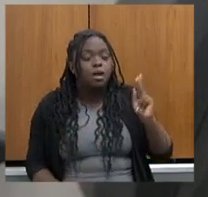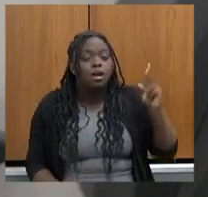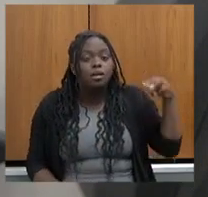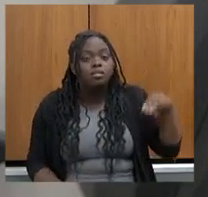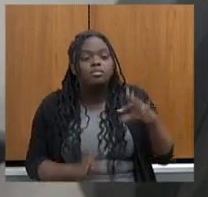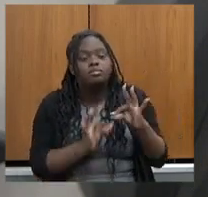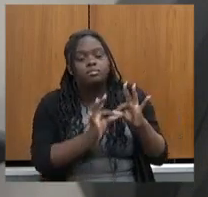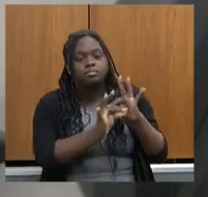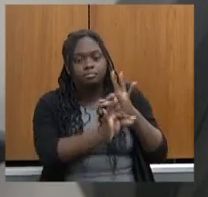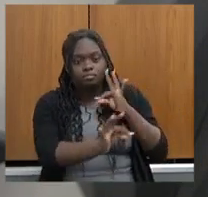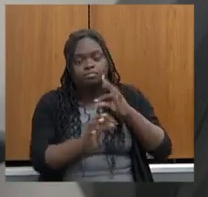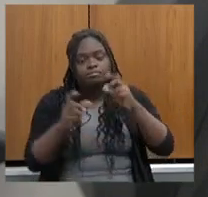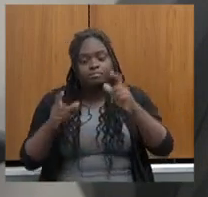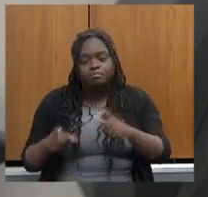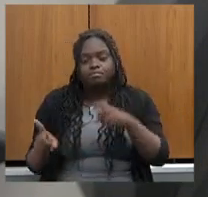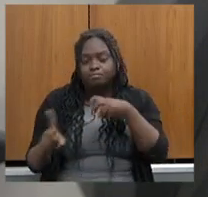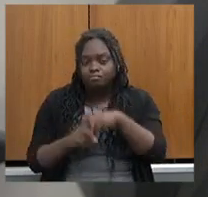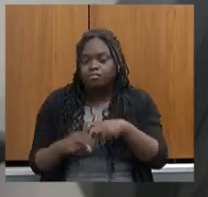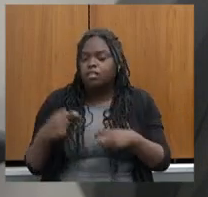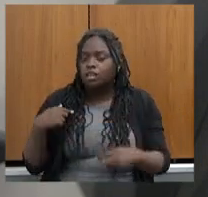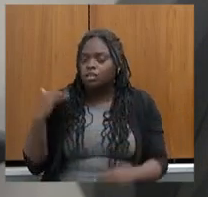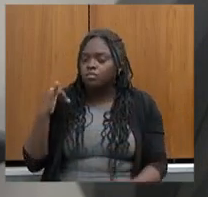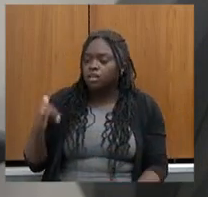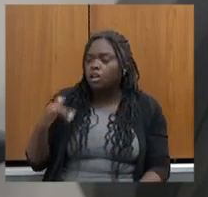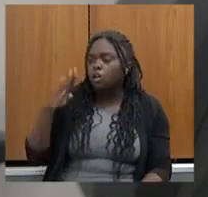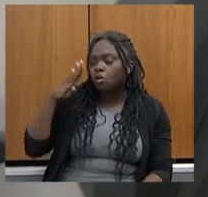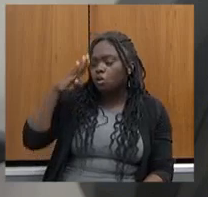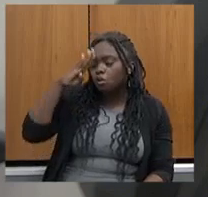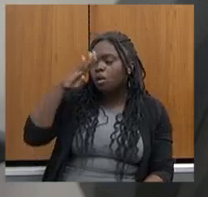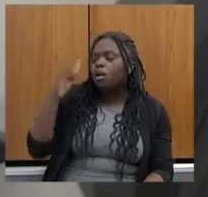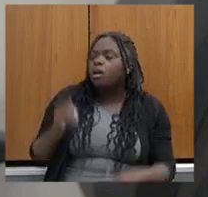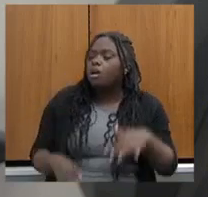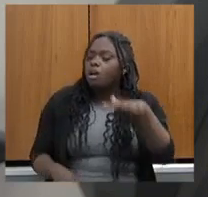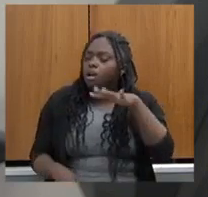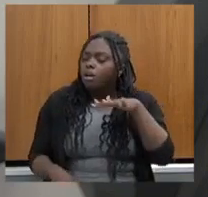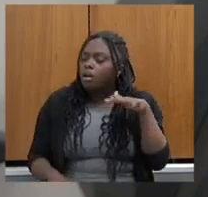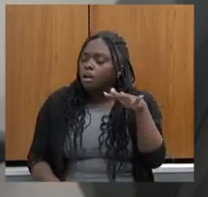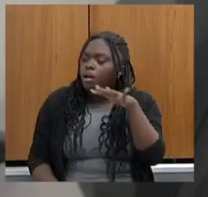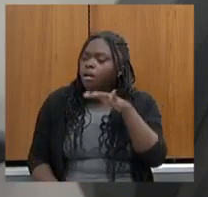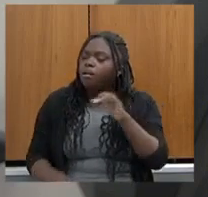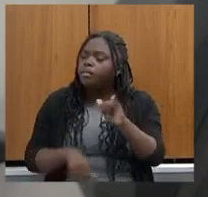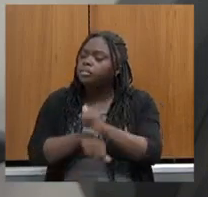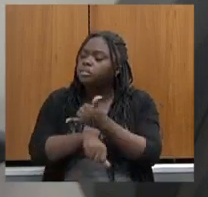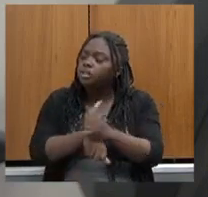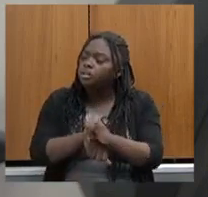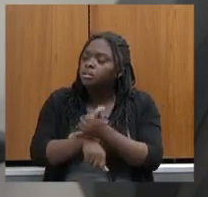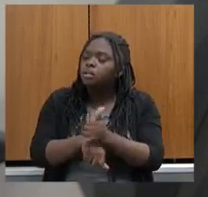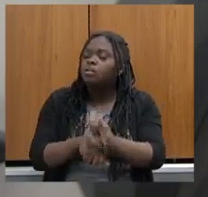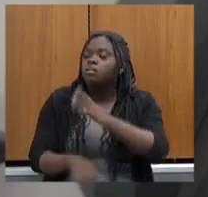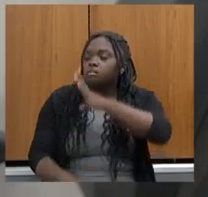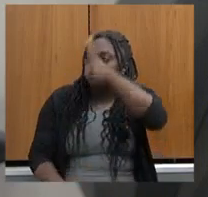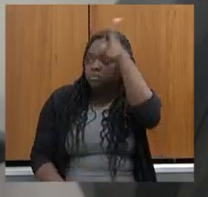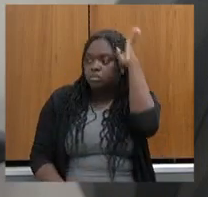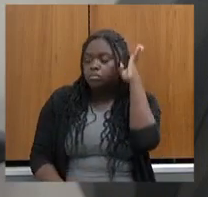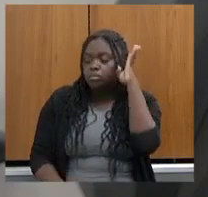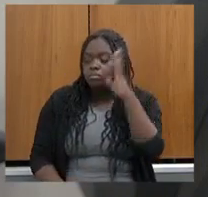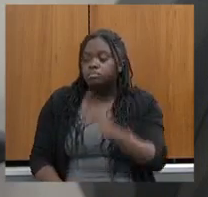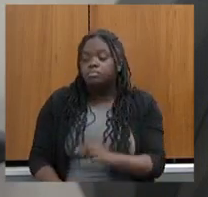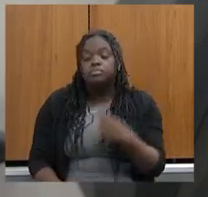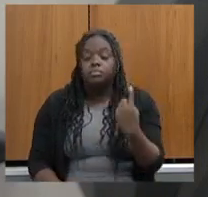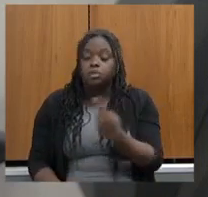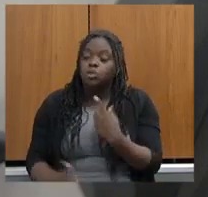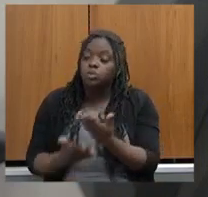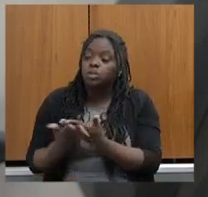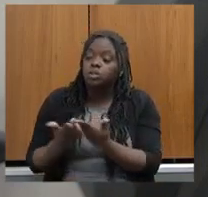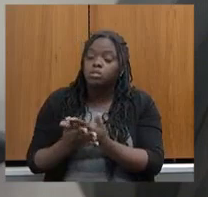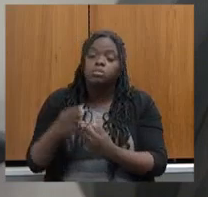falei relateis para o comandante pelo Comandante ali é uma área uma posição estratégica por bombeiro e nós estamos